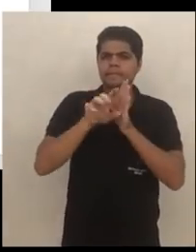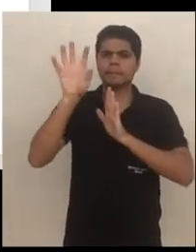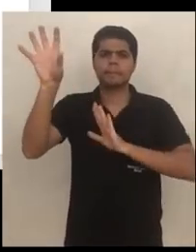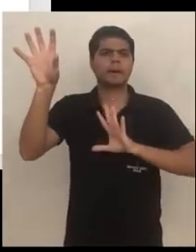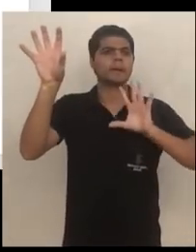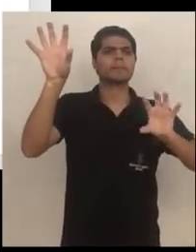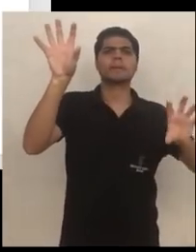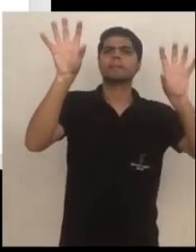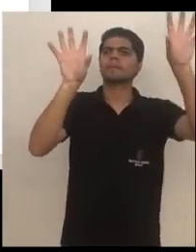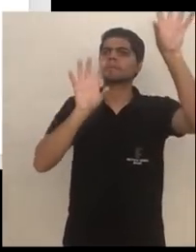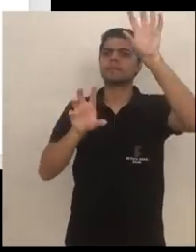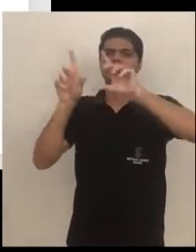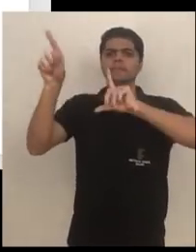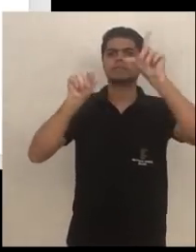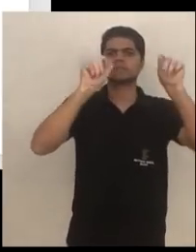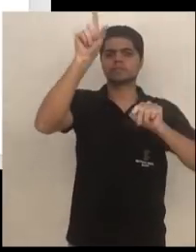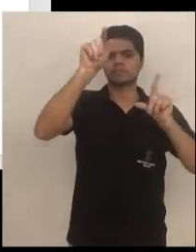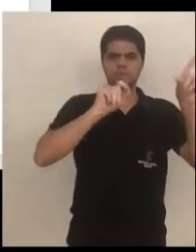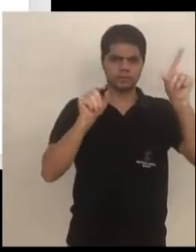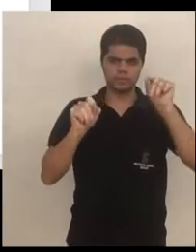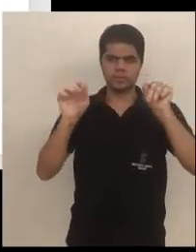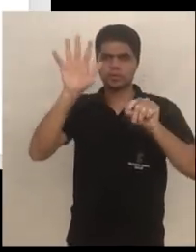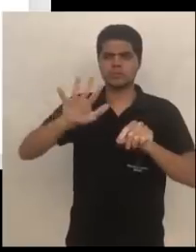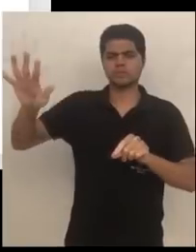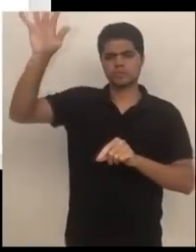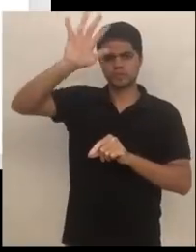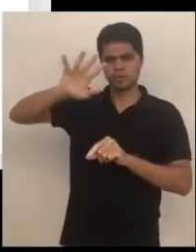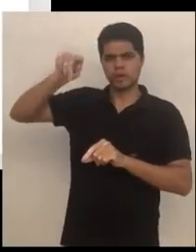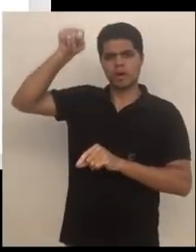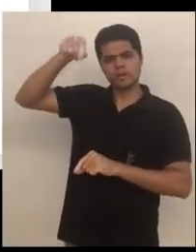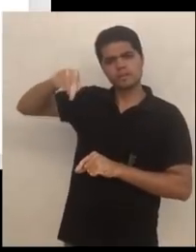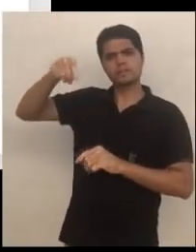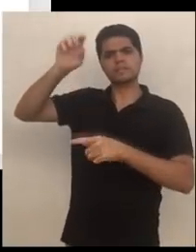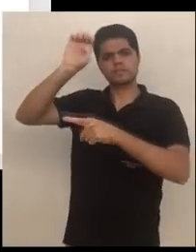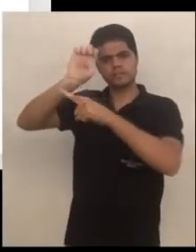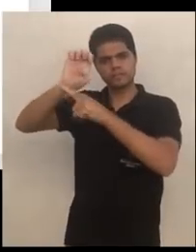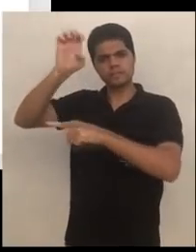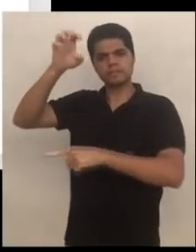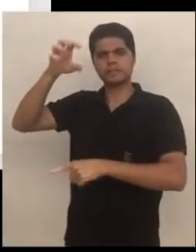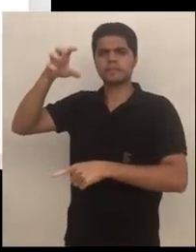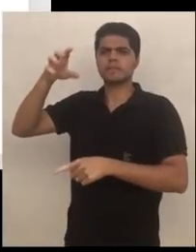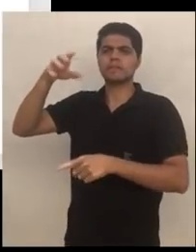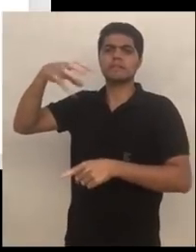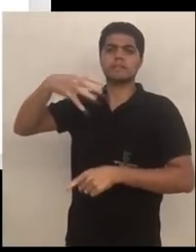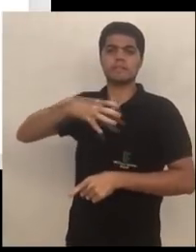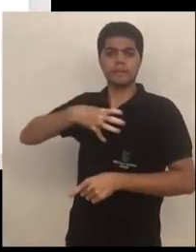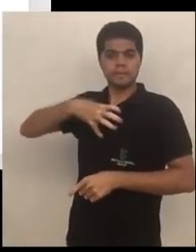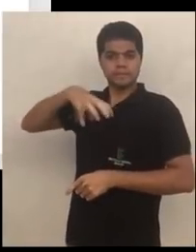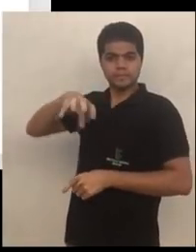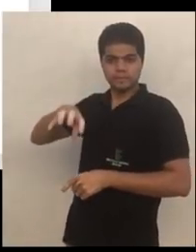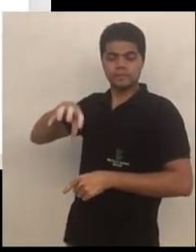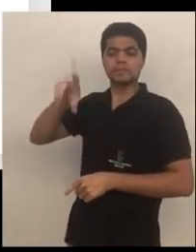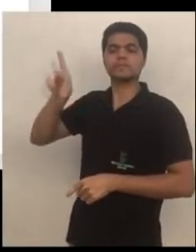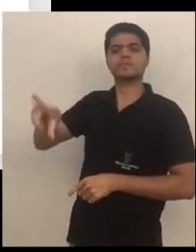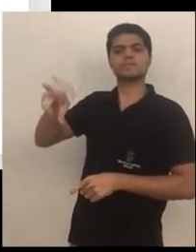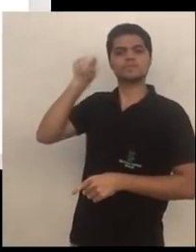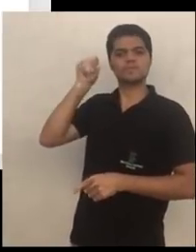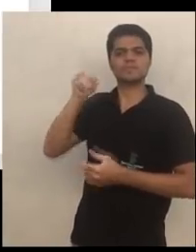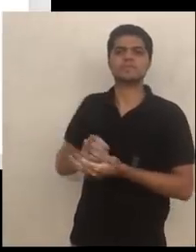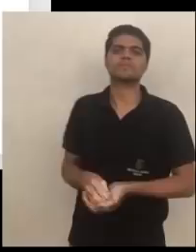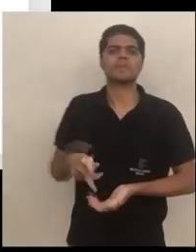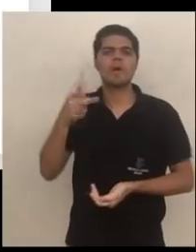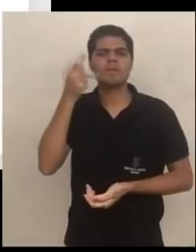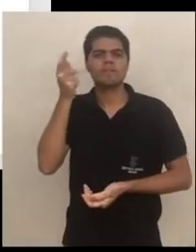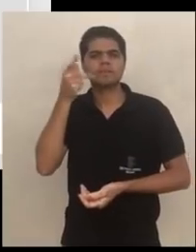região, e no Nordeste foram os municípios de Salvador, Recife e Fortaleza que foram contemplados nessa pesquisa,